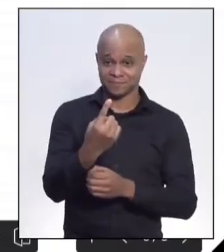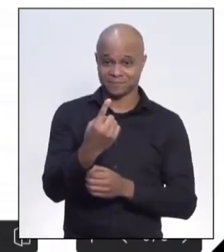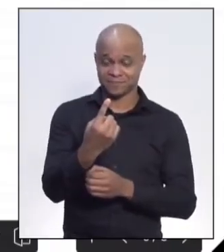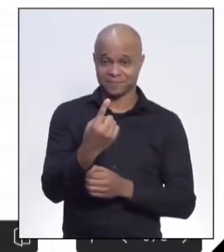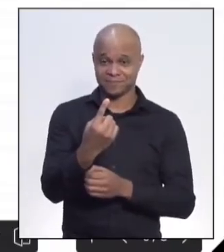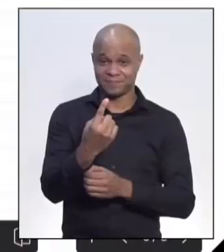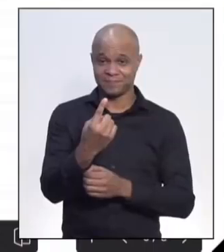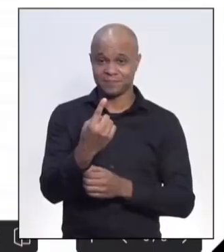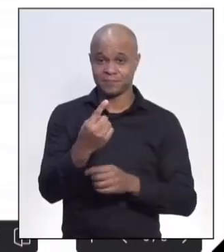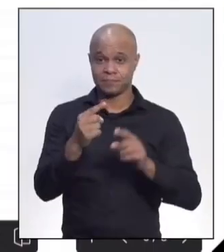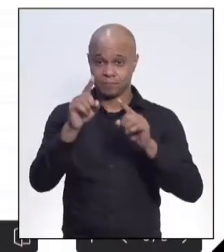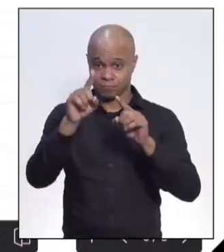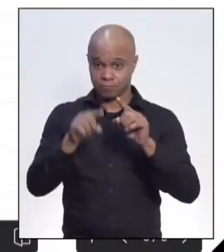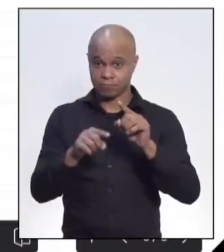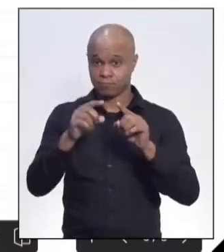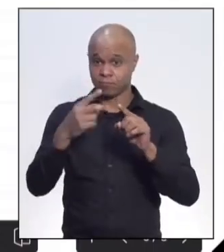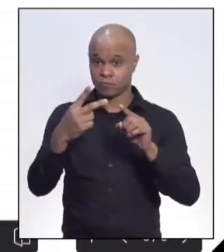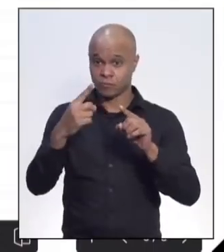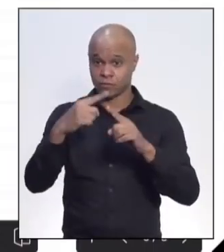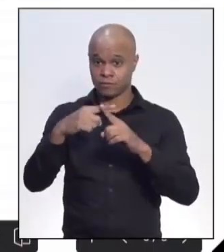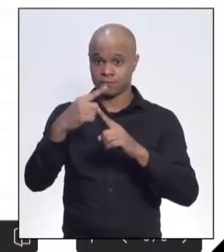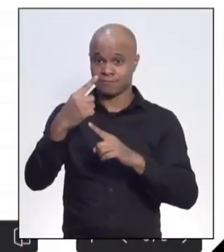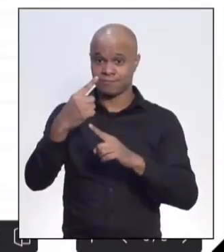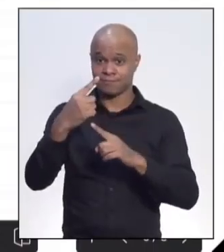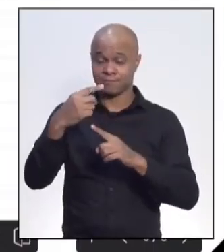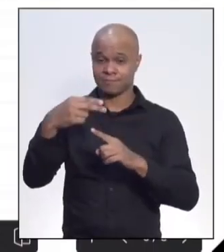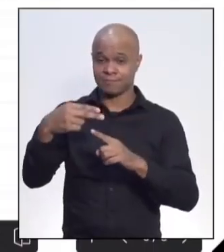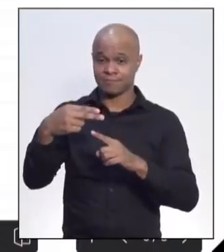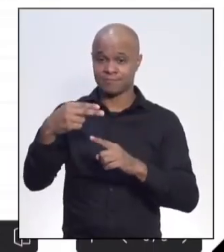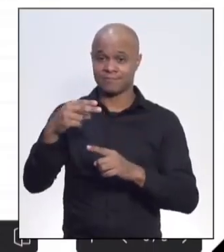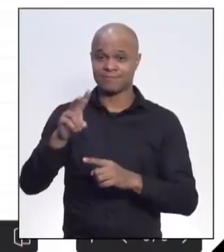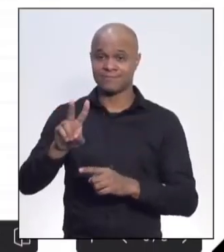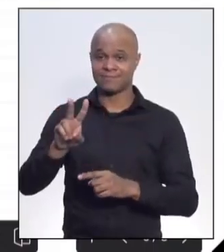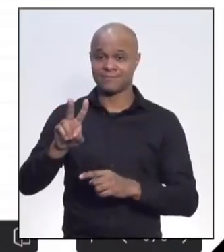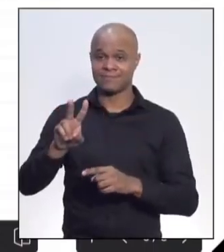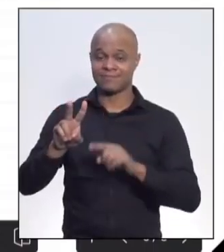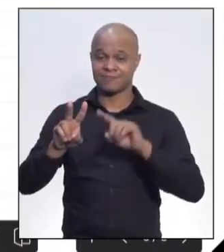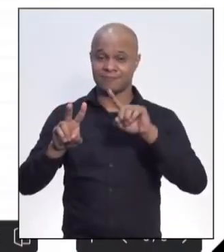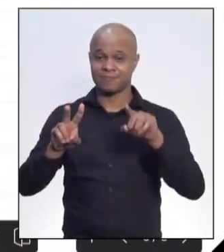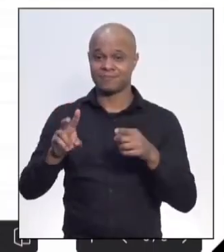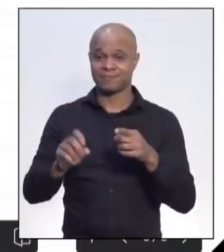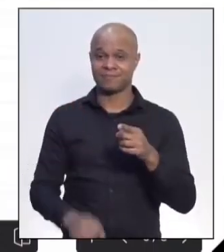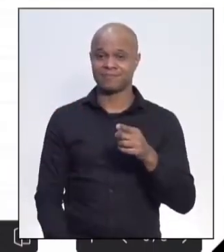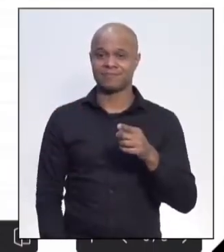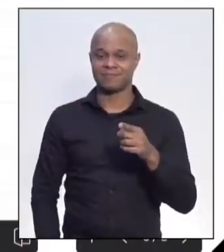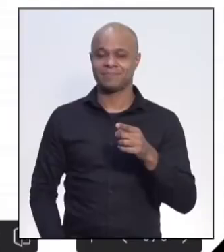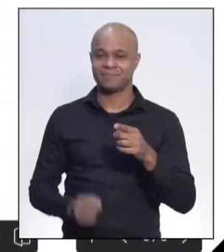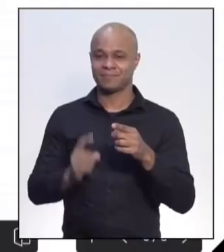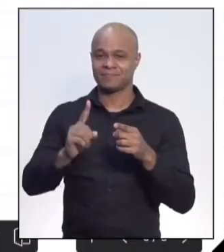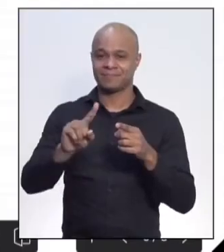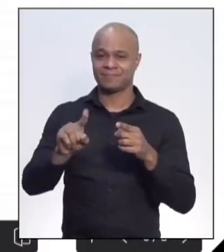quilo. 2 vezes 1 igual a 2. Então, segundo par ordenado,